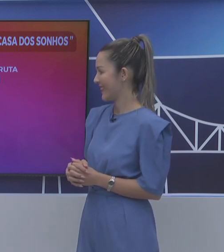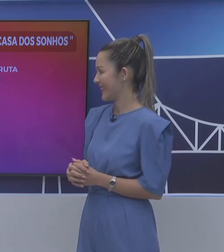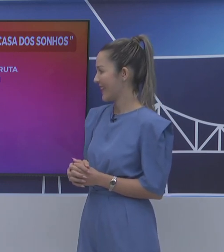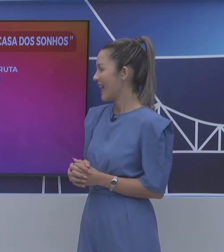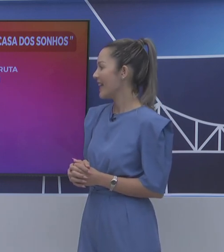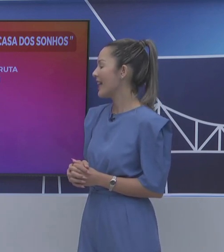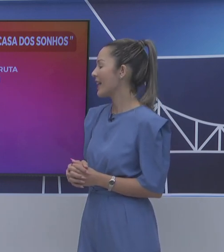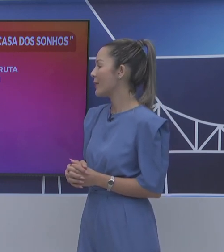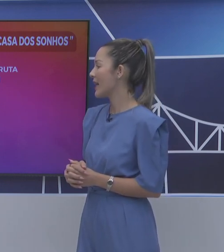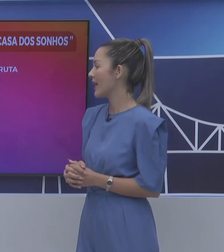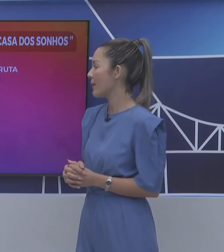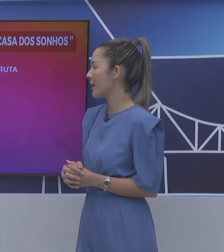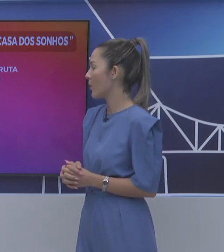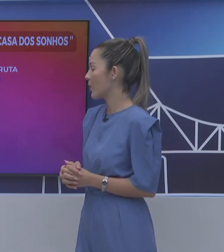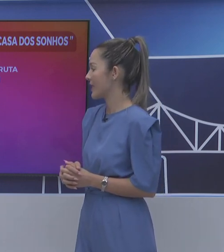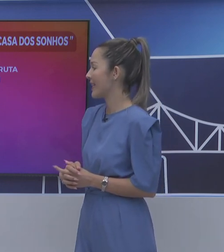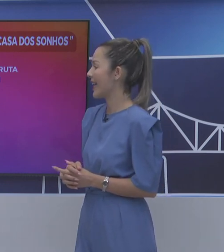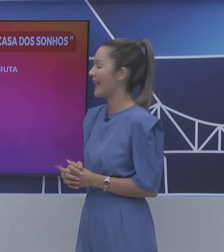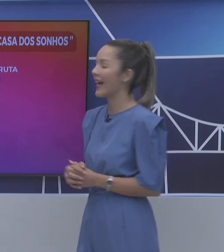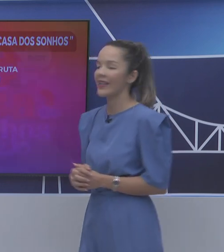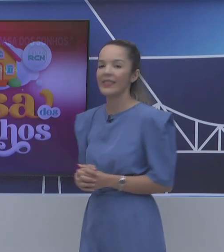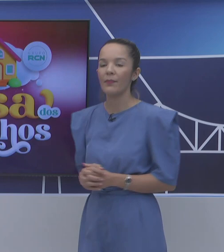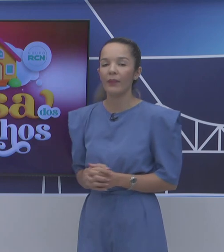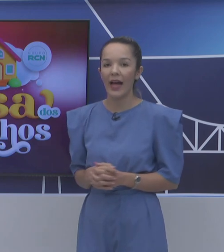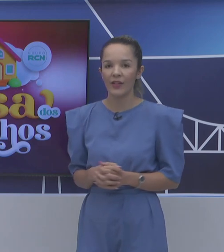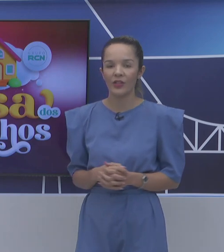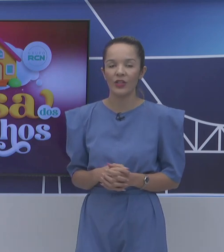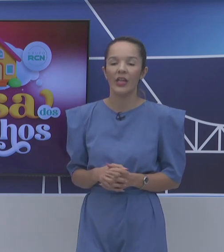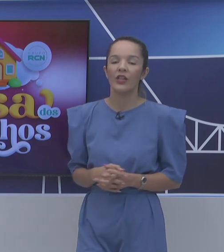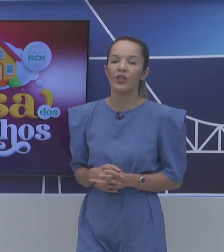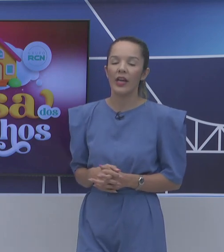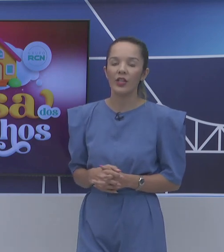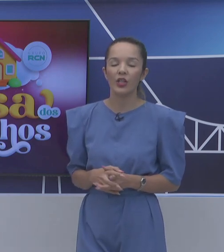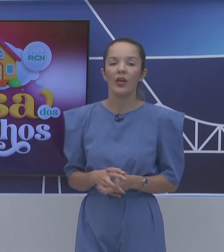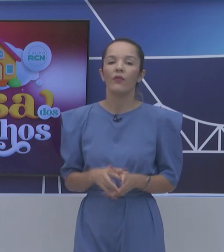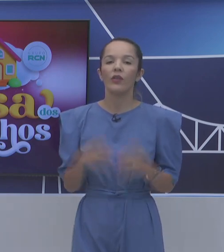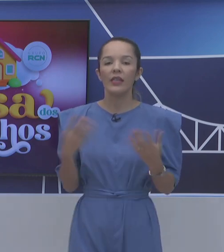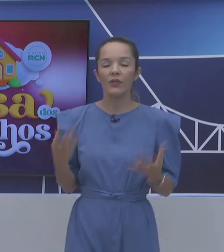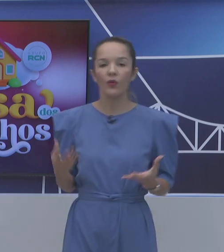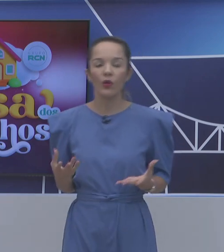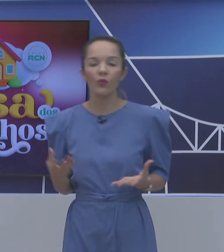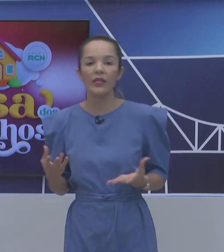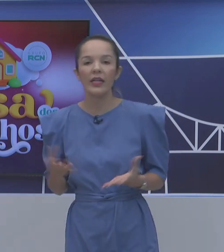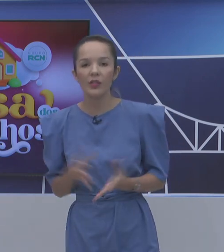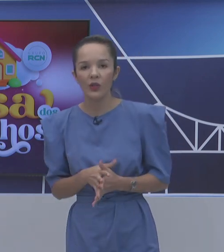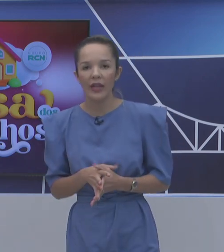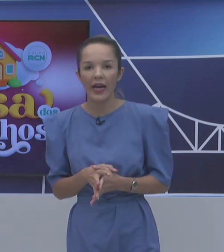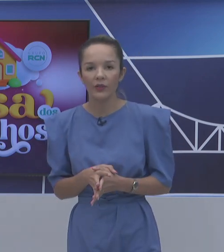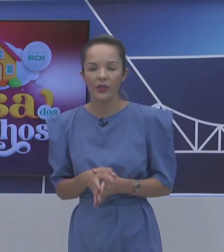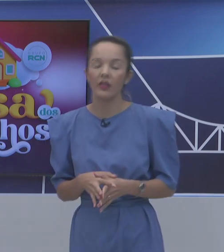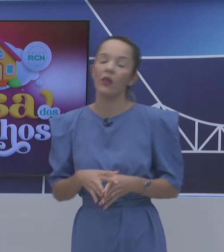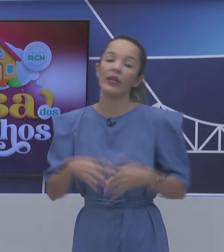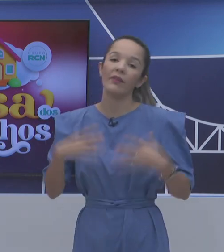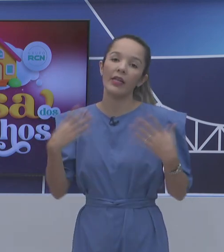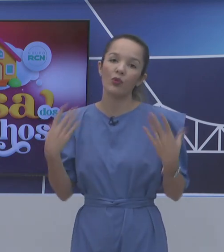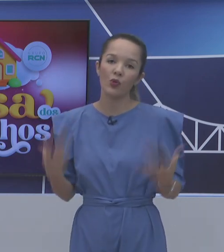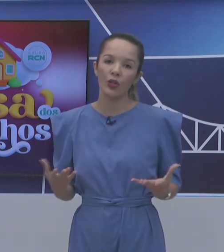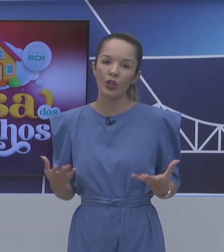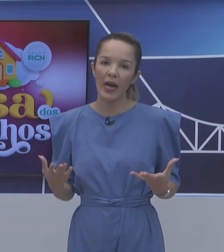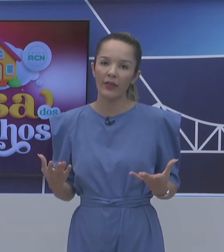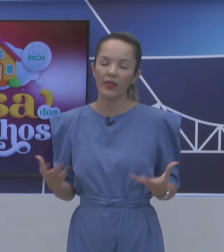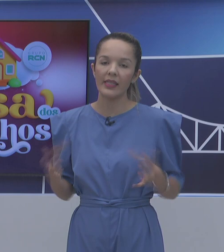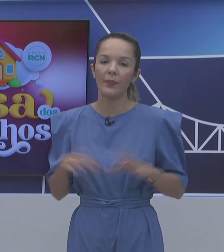Postos Paraty. E a Gabriela Barbosa, na Cassi Plast. Parabéns, gente, viu? Vocês foram selecionados, então, né, na